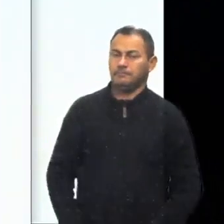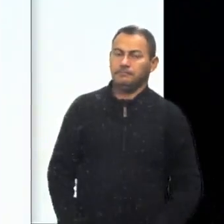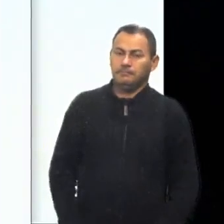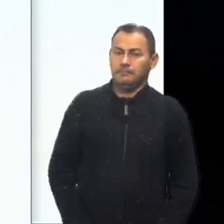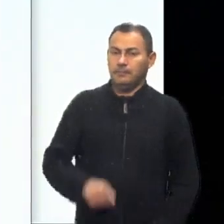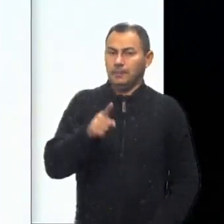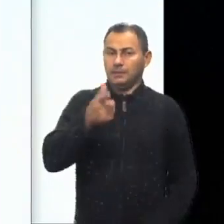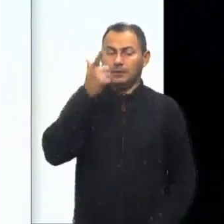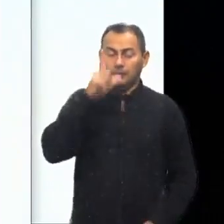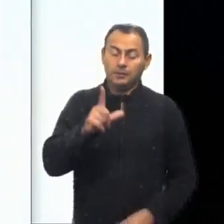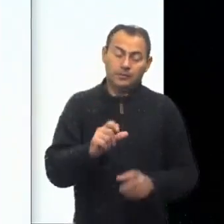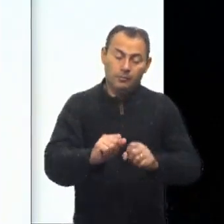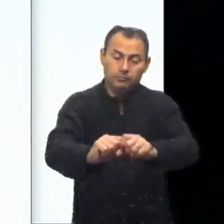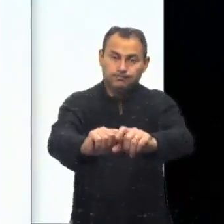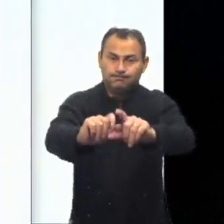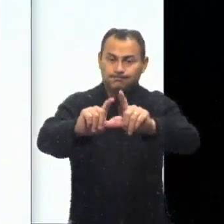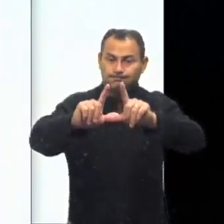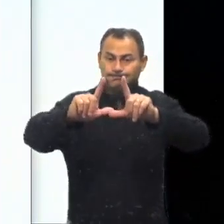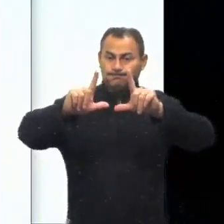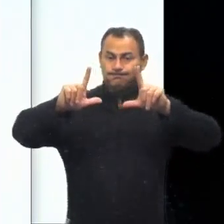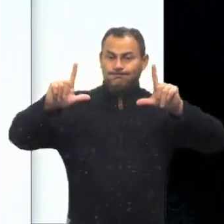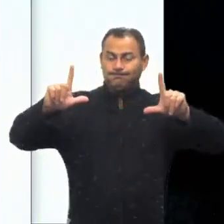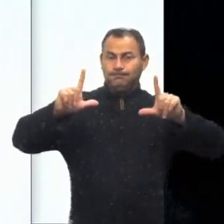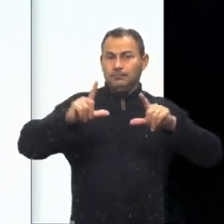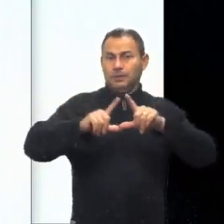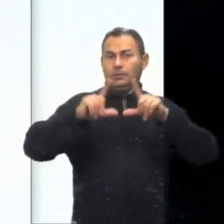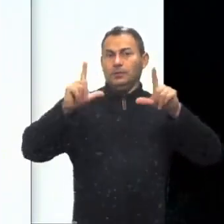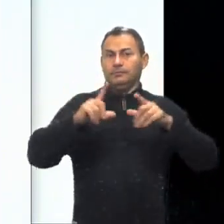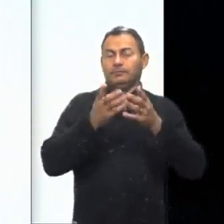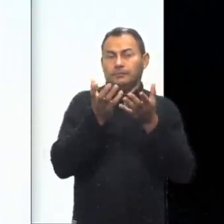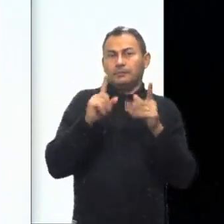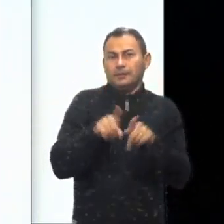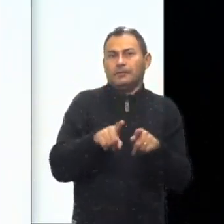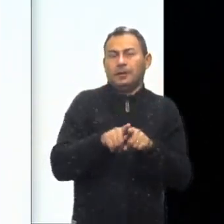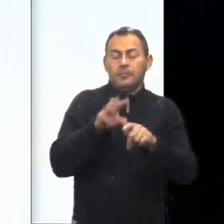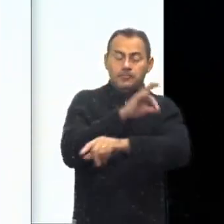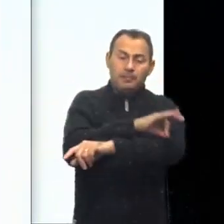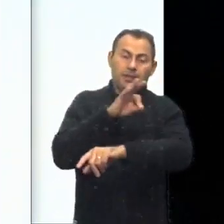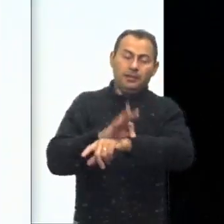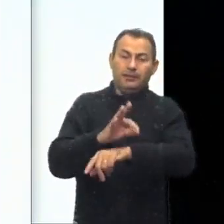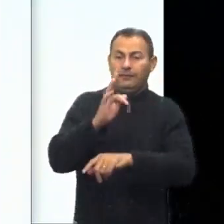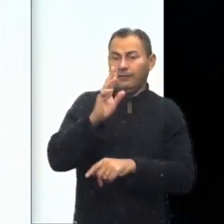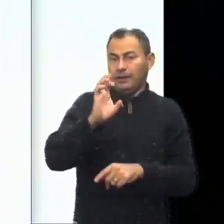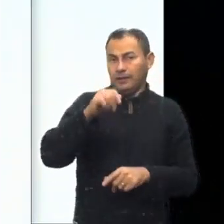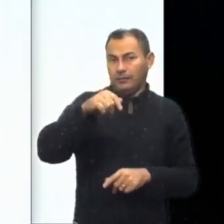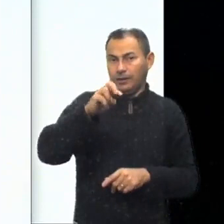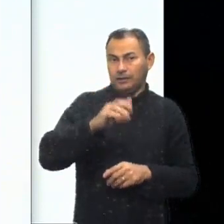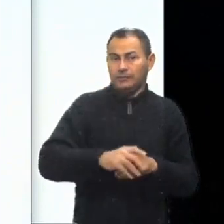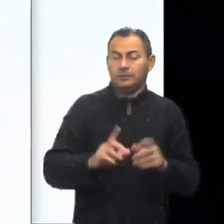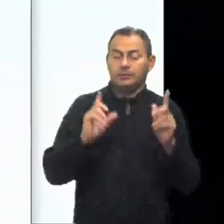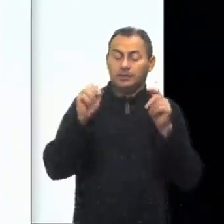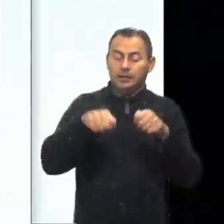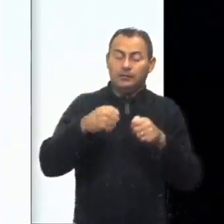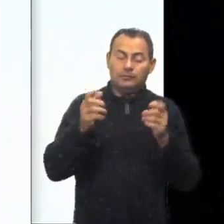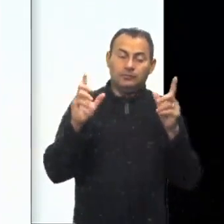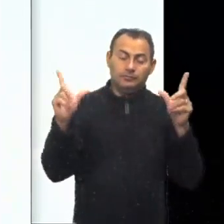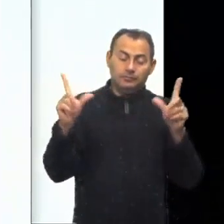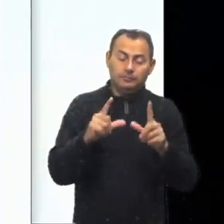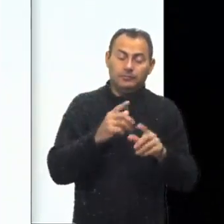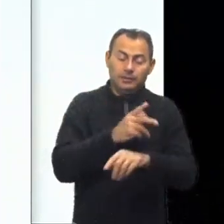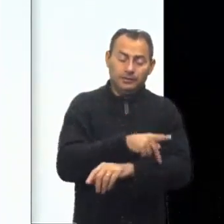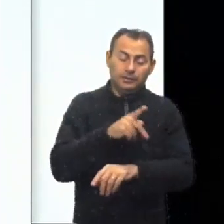Que você consegue dar um zoom. Se quiser, pode até medir a frequência aqui do sinal.